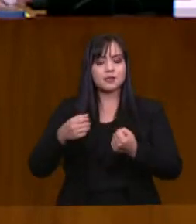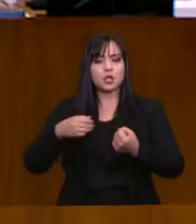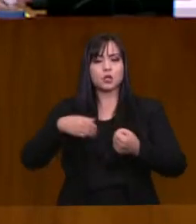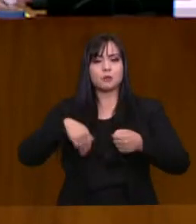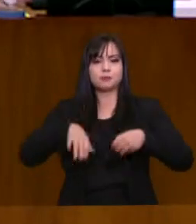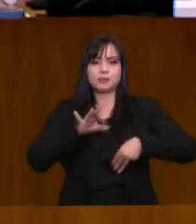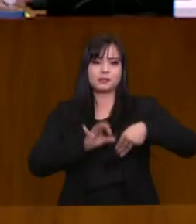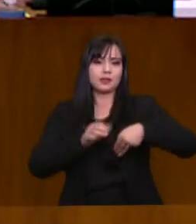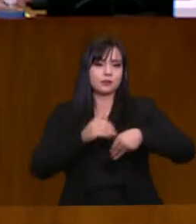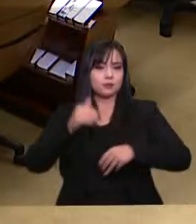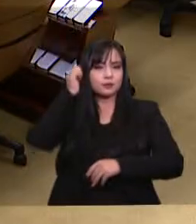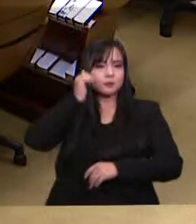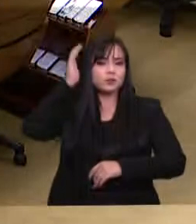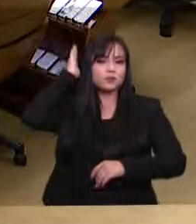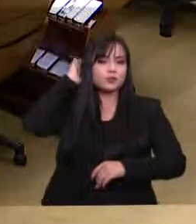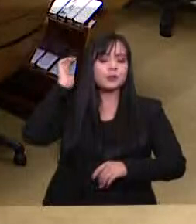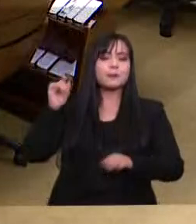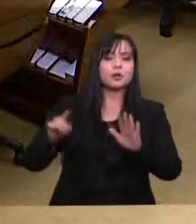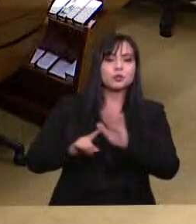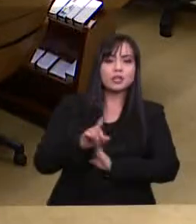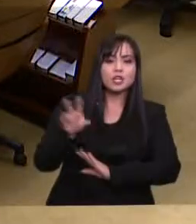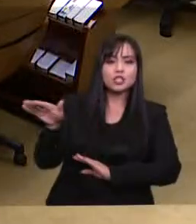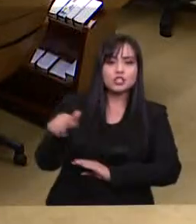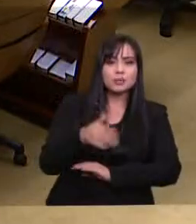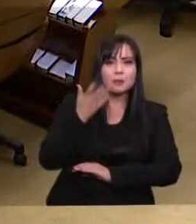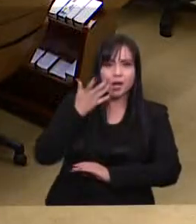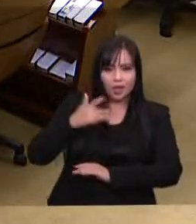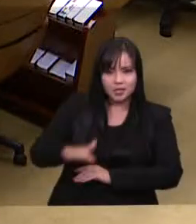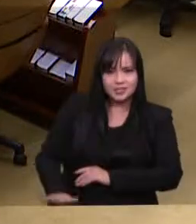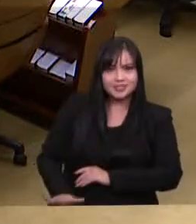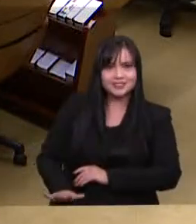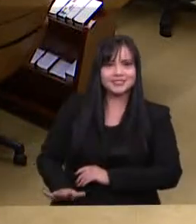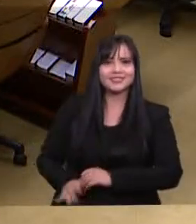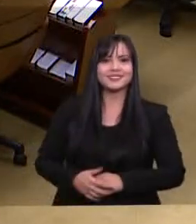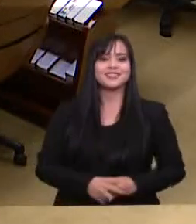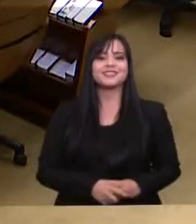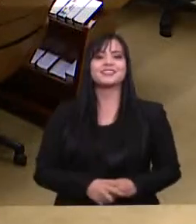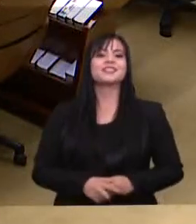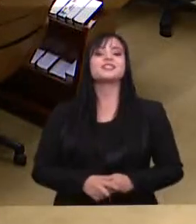eu vou pedir perguntar se chama uma criança